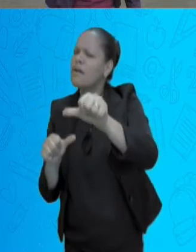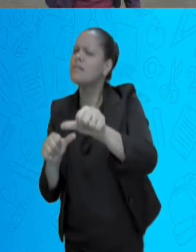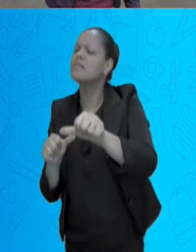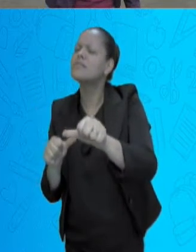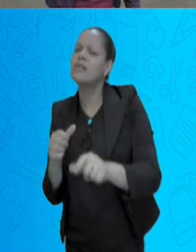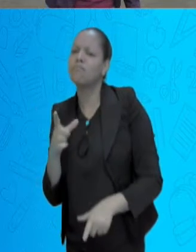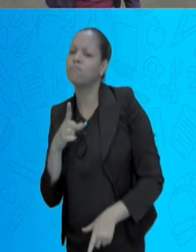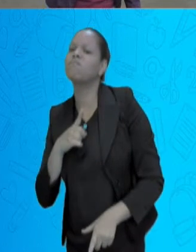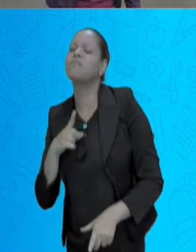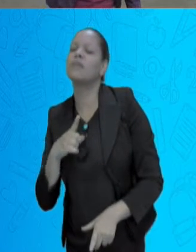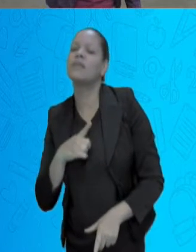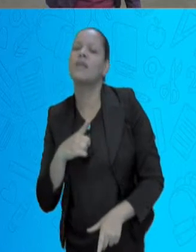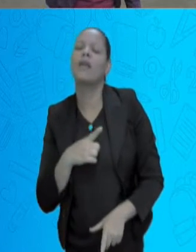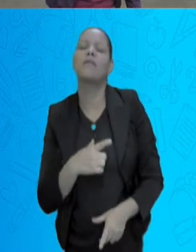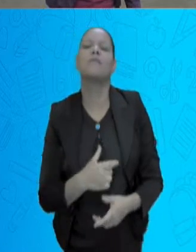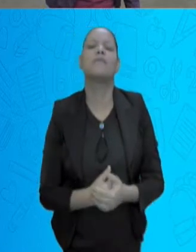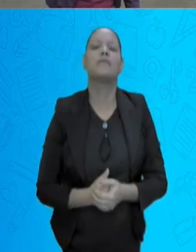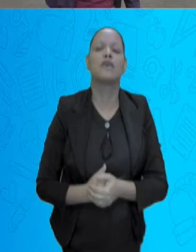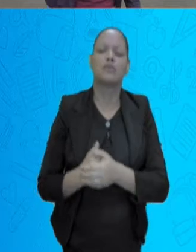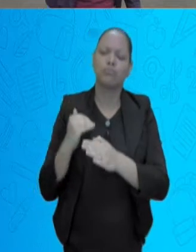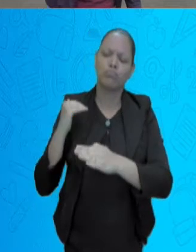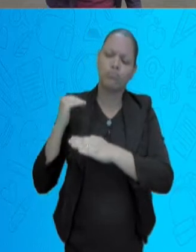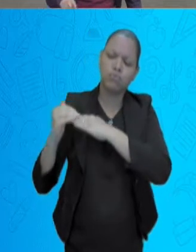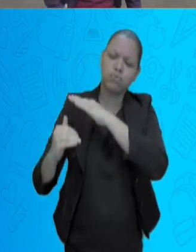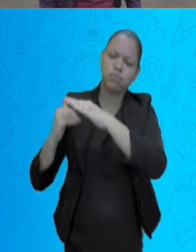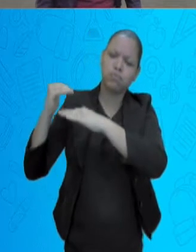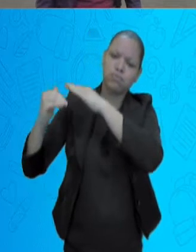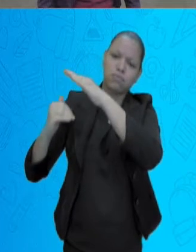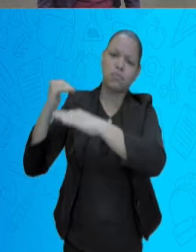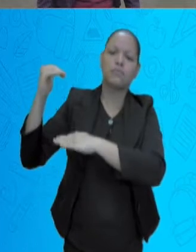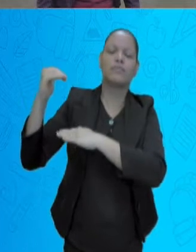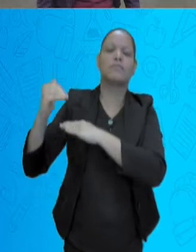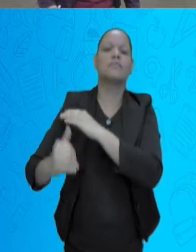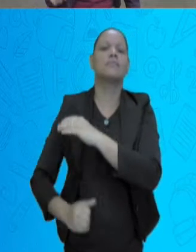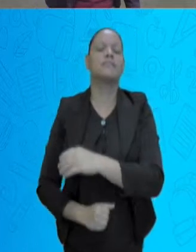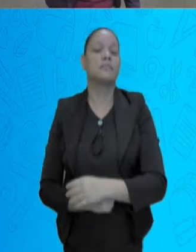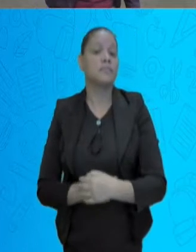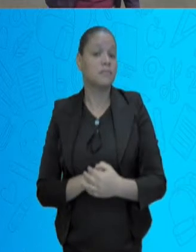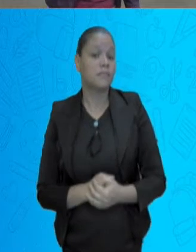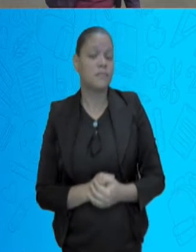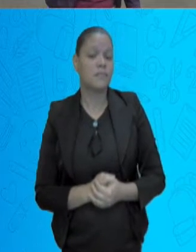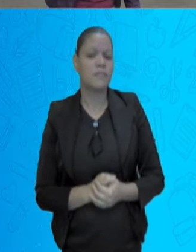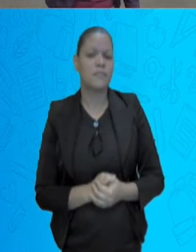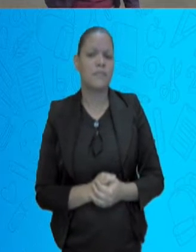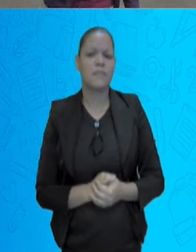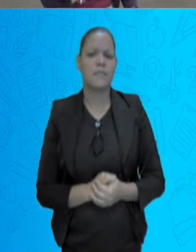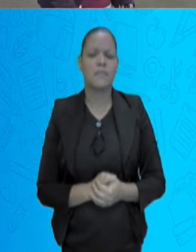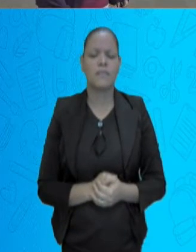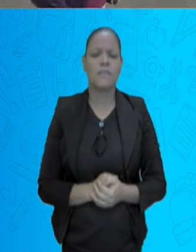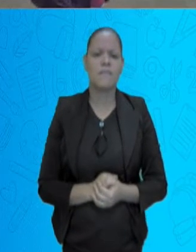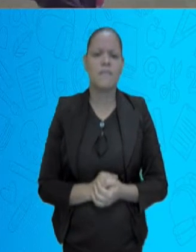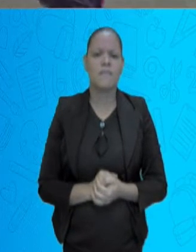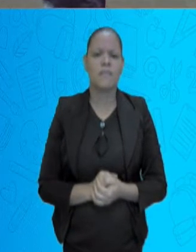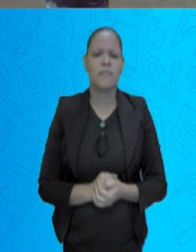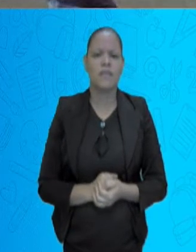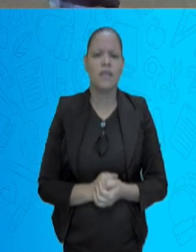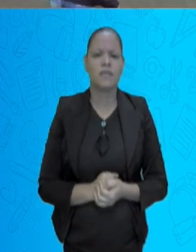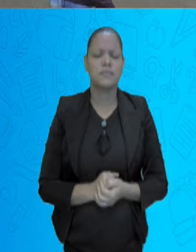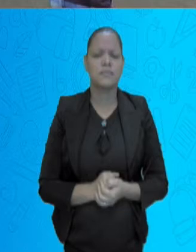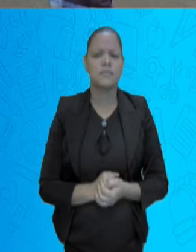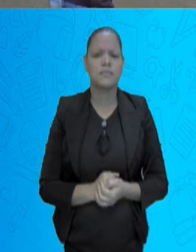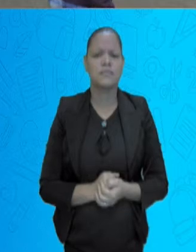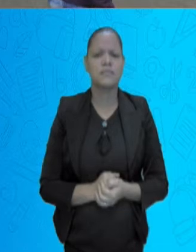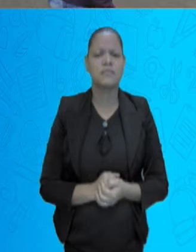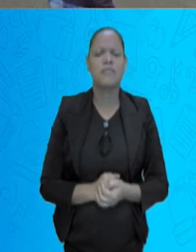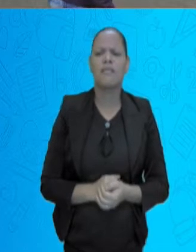passou naquele período que está também na atividade do período 6 e 7.